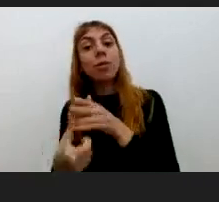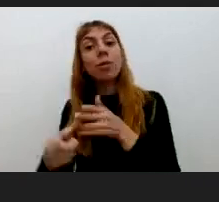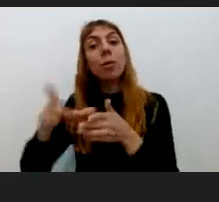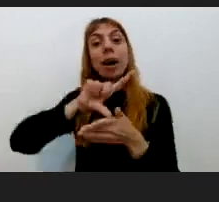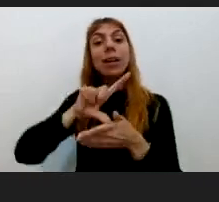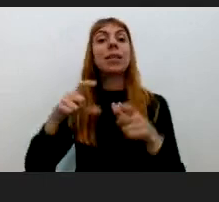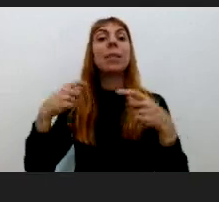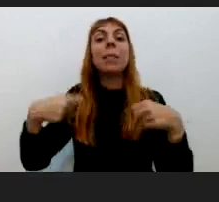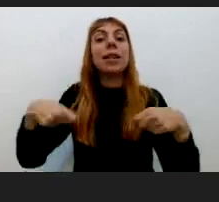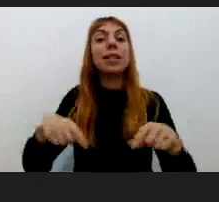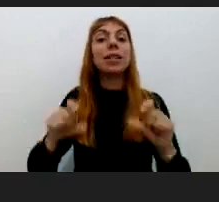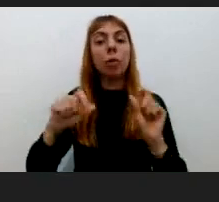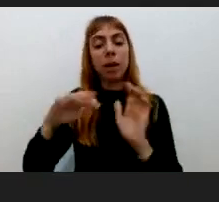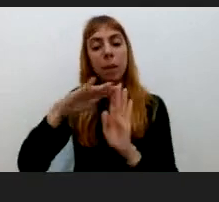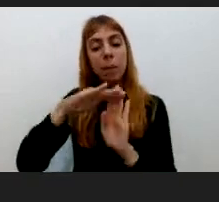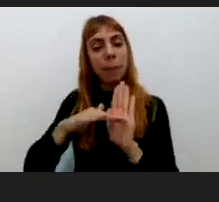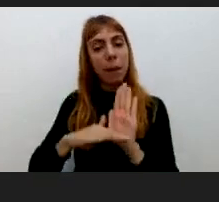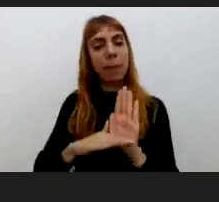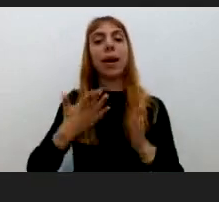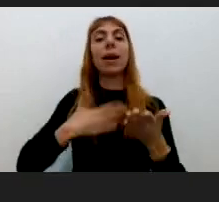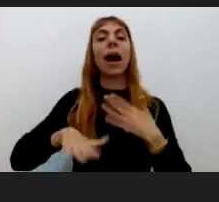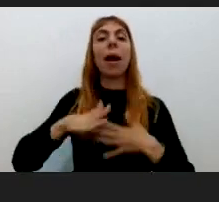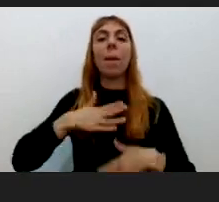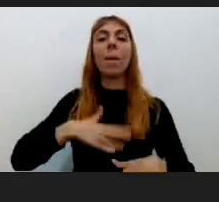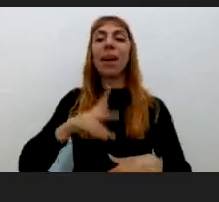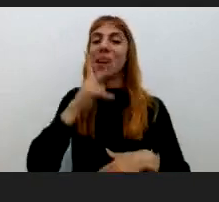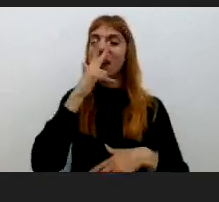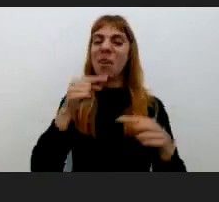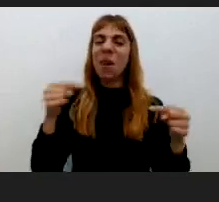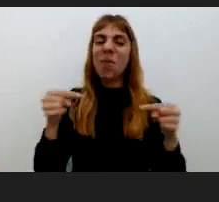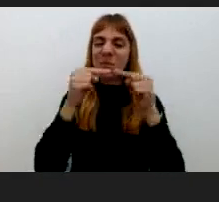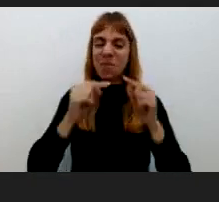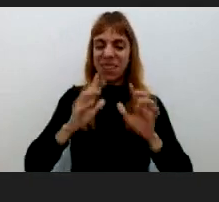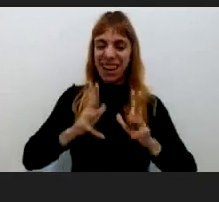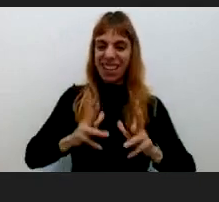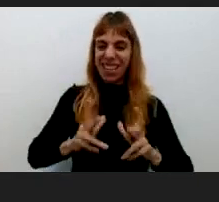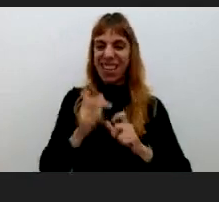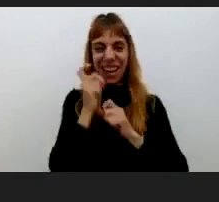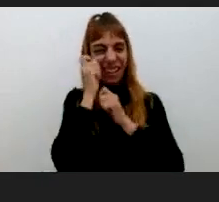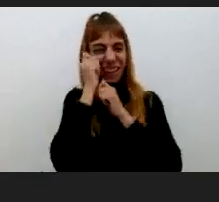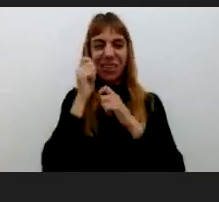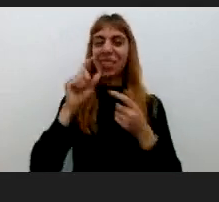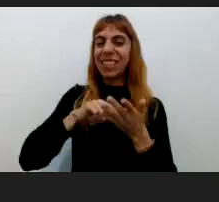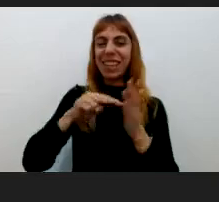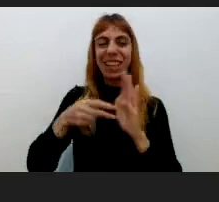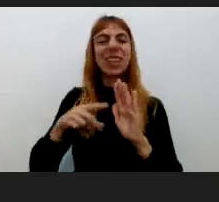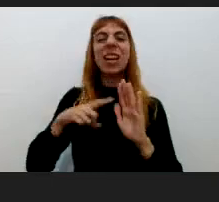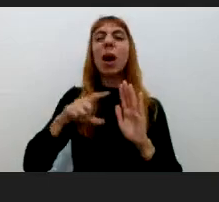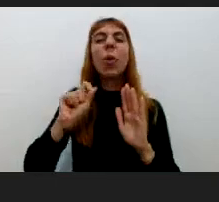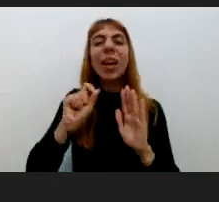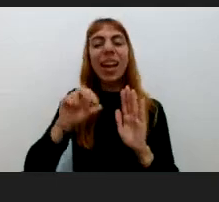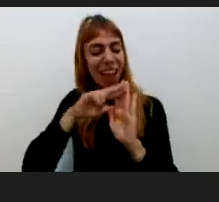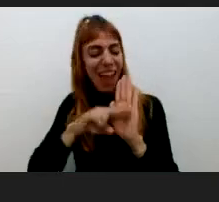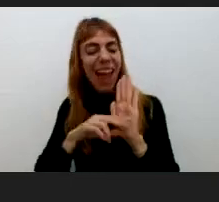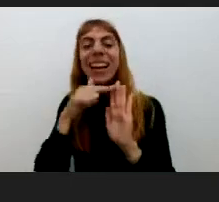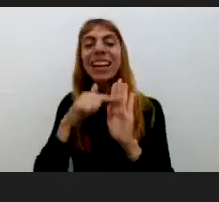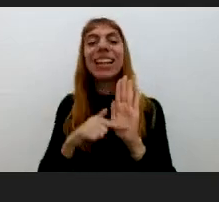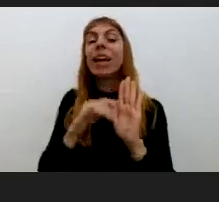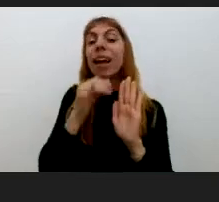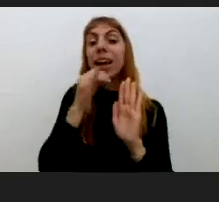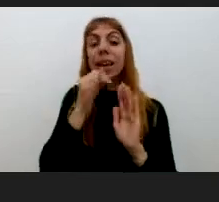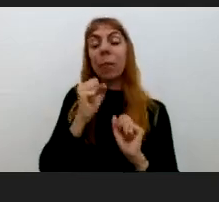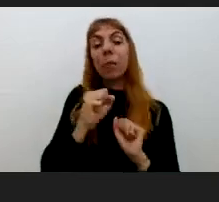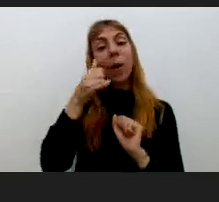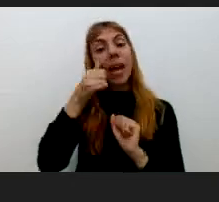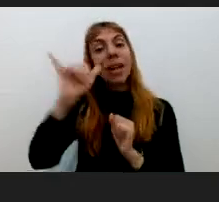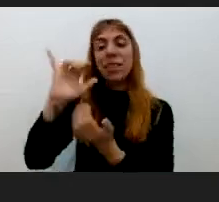Durma num quarto com as luzes apagadas, que não fique interagindo com telas